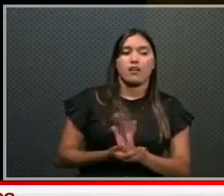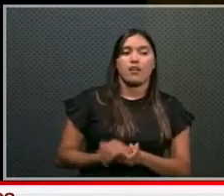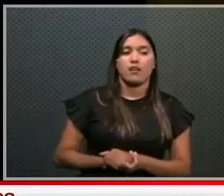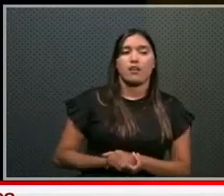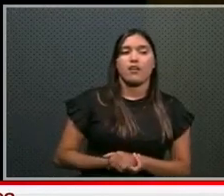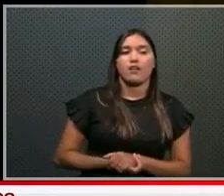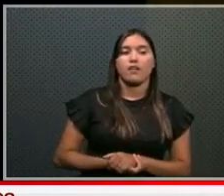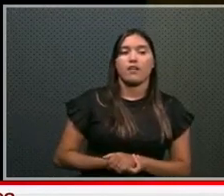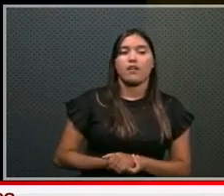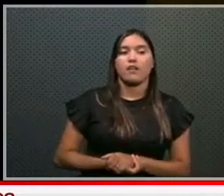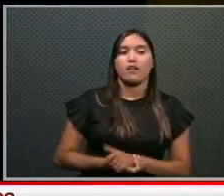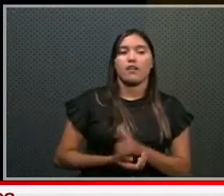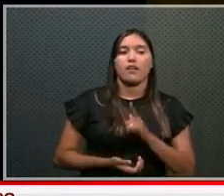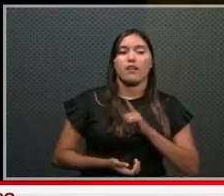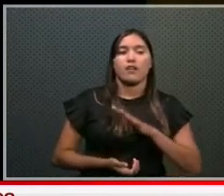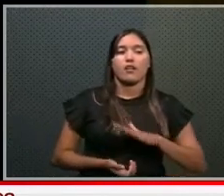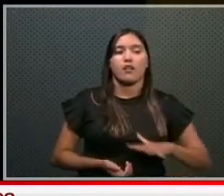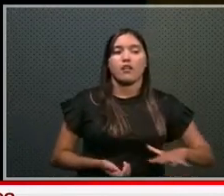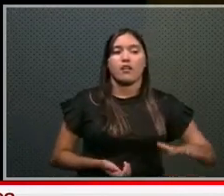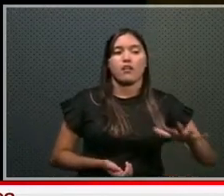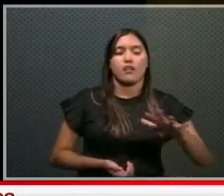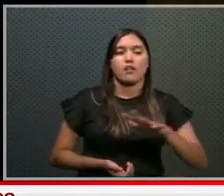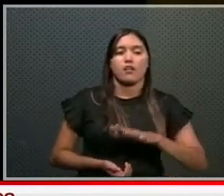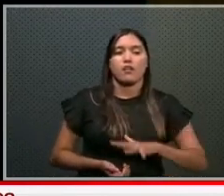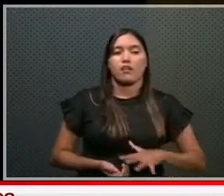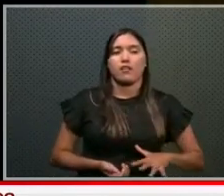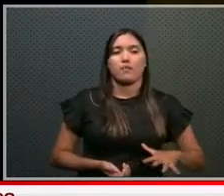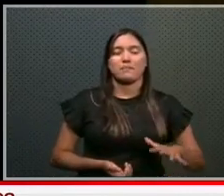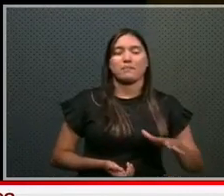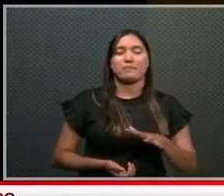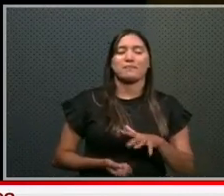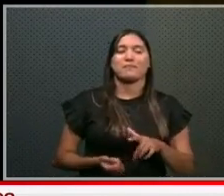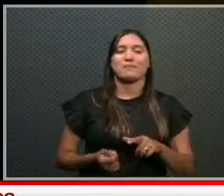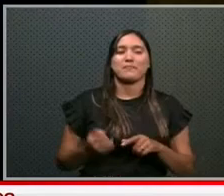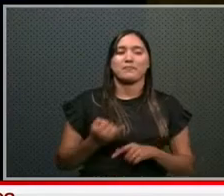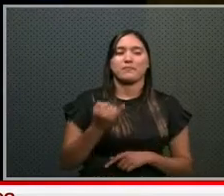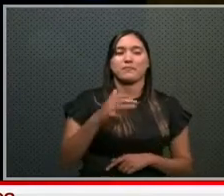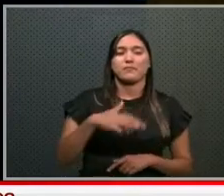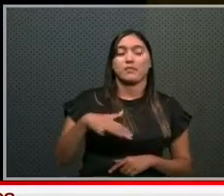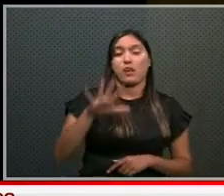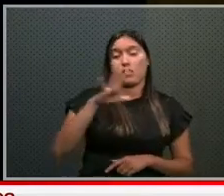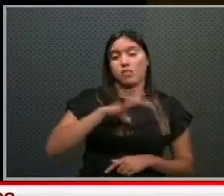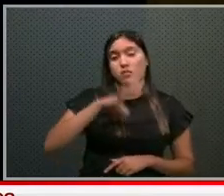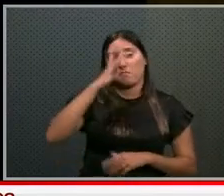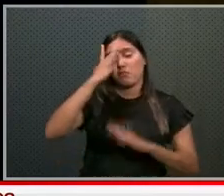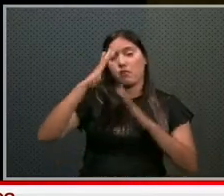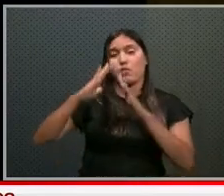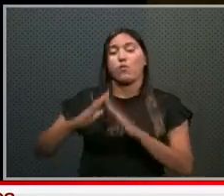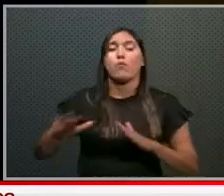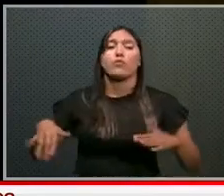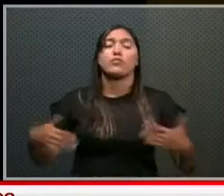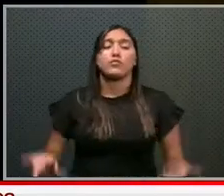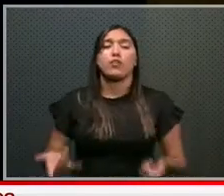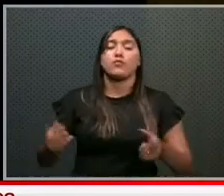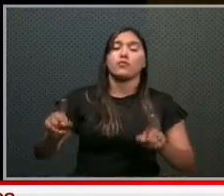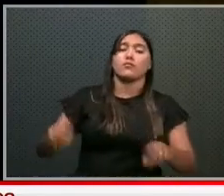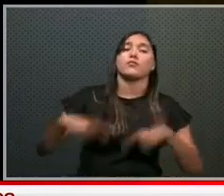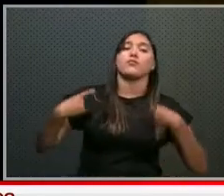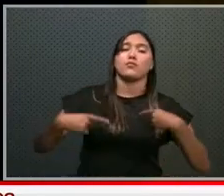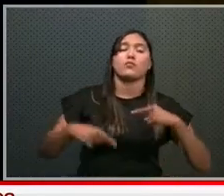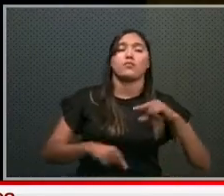quer viver temos áreas suficientes antropizadas e qual será o nosso grande desafio Senhor e Senhoras